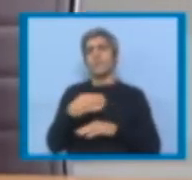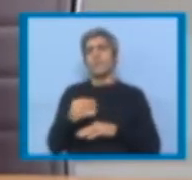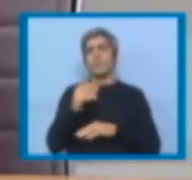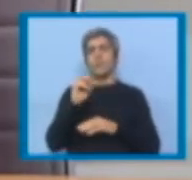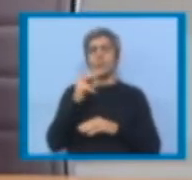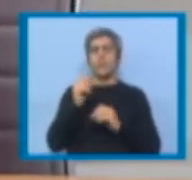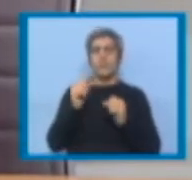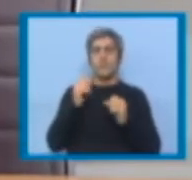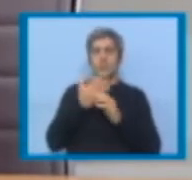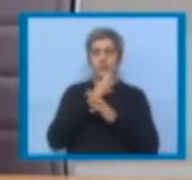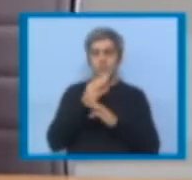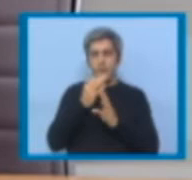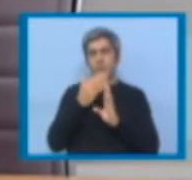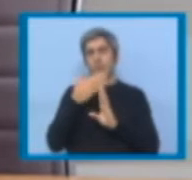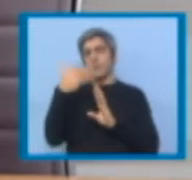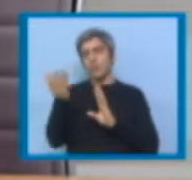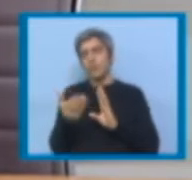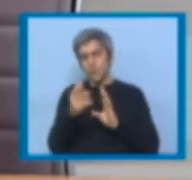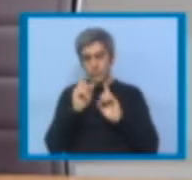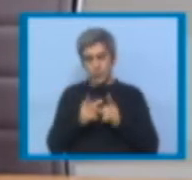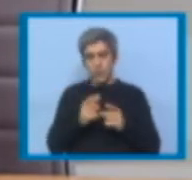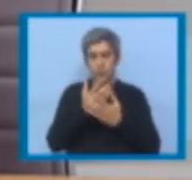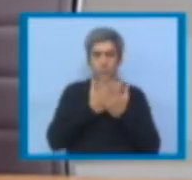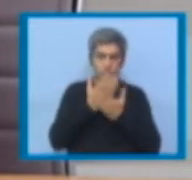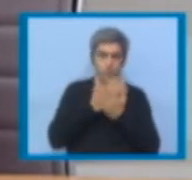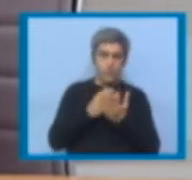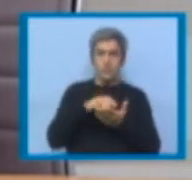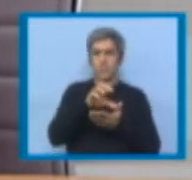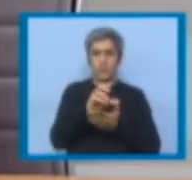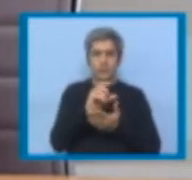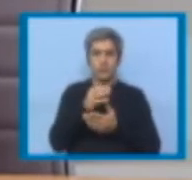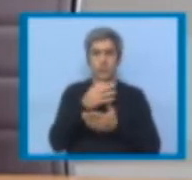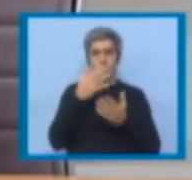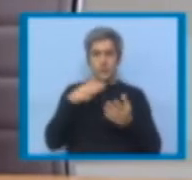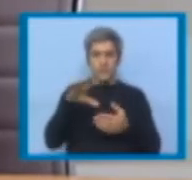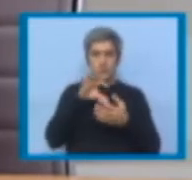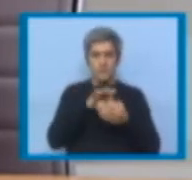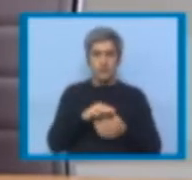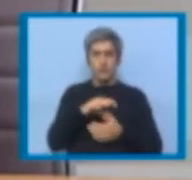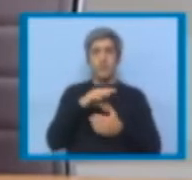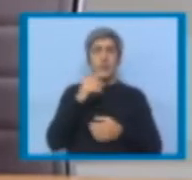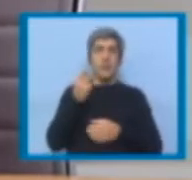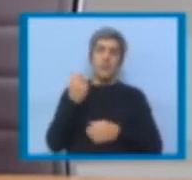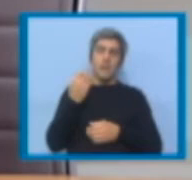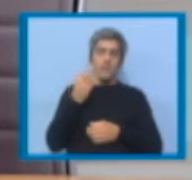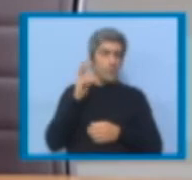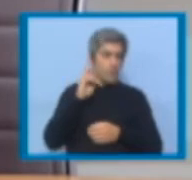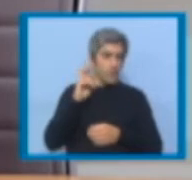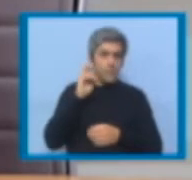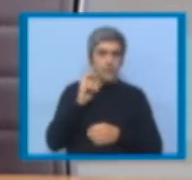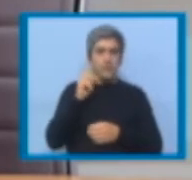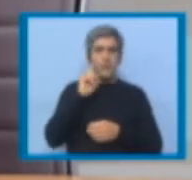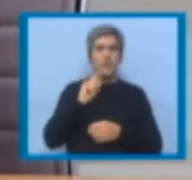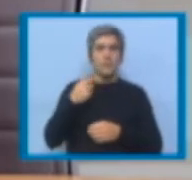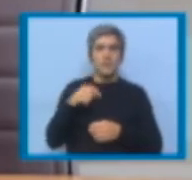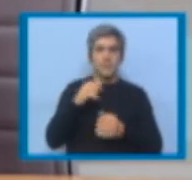de outubro é que avançou para as indemnizações de Pedrógão. E ainda recentemente ouvia a